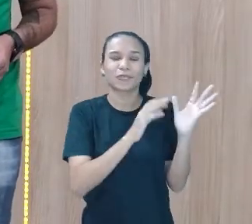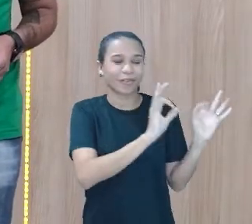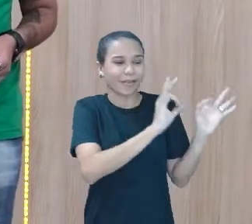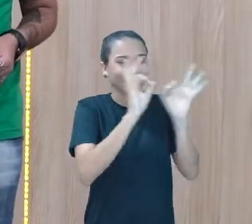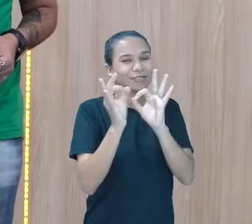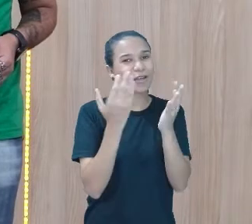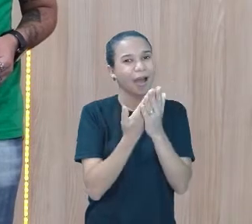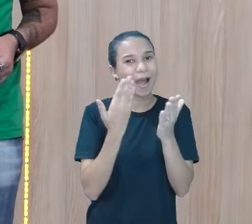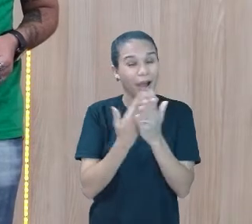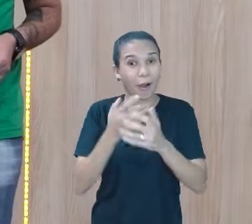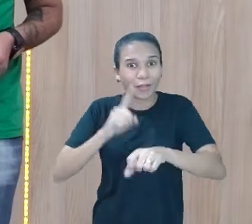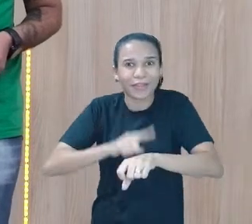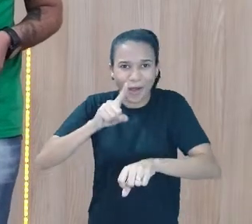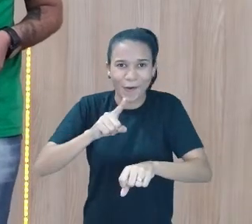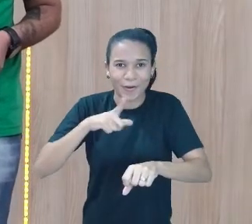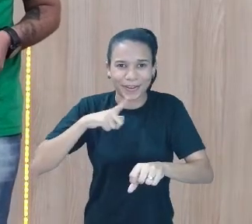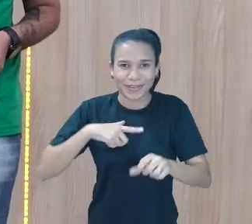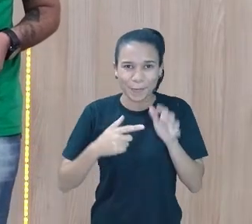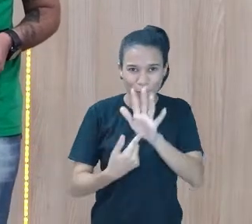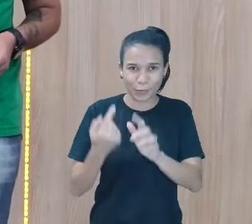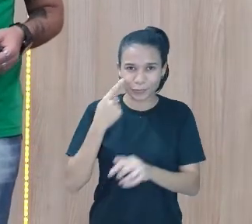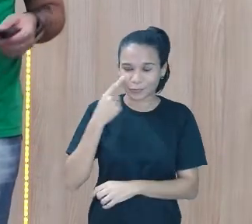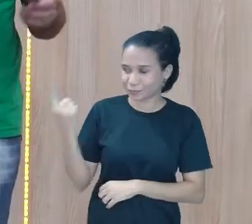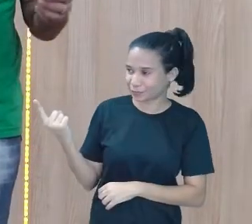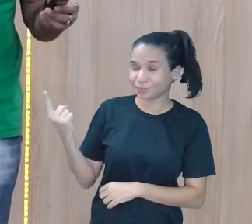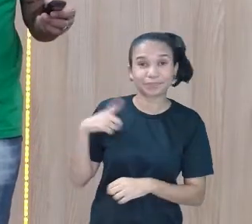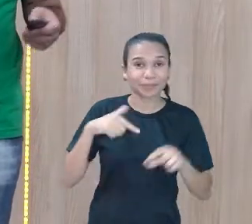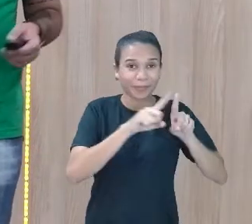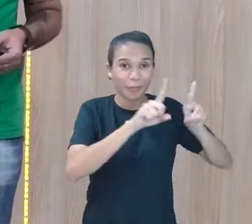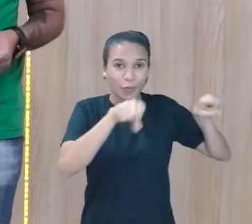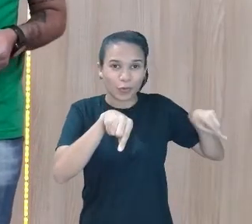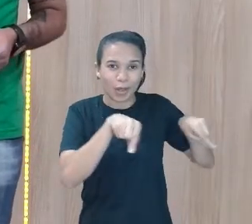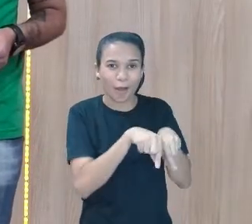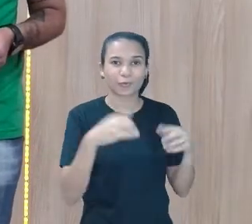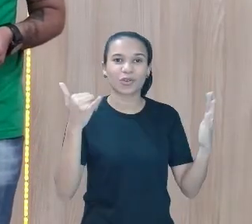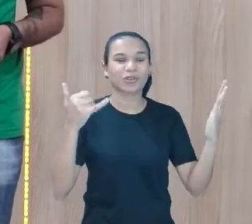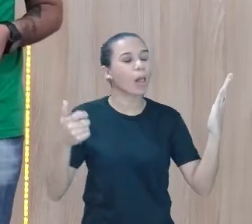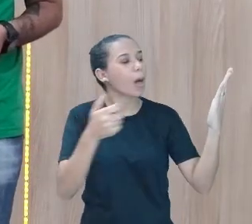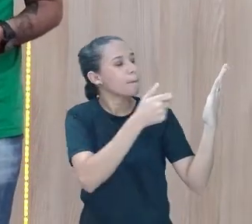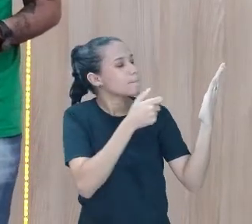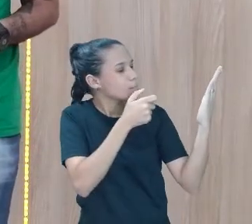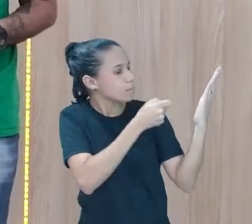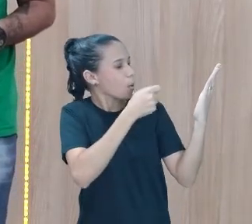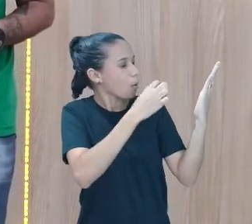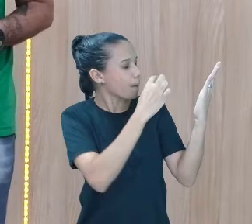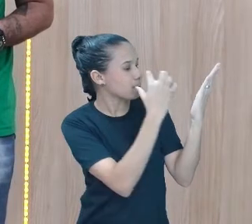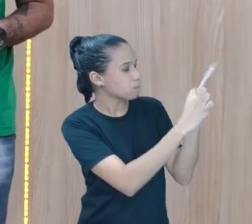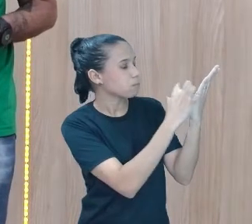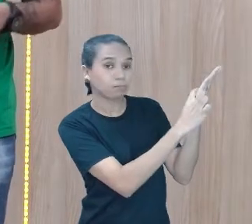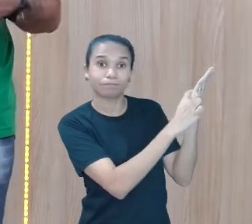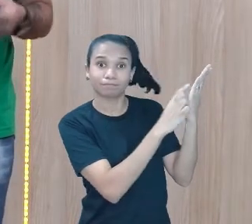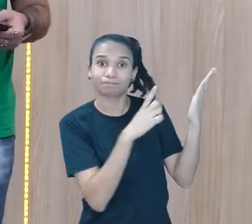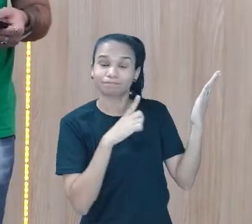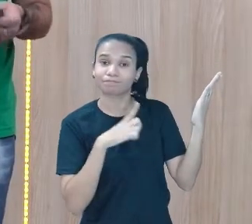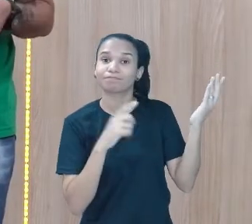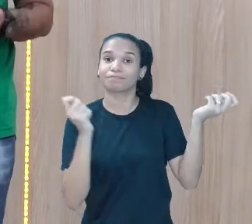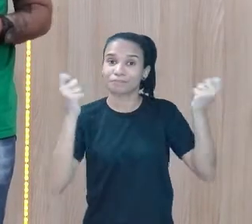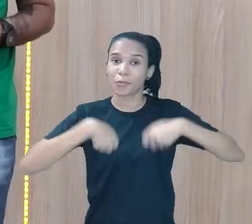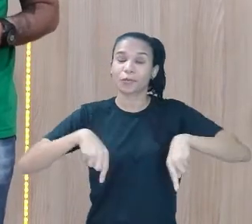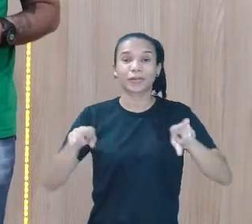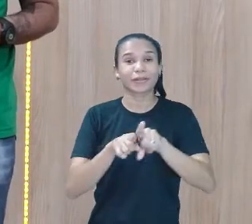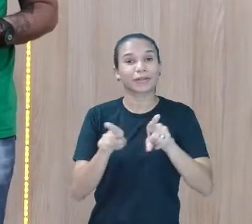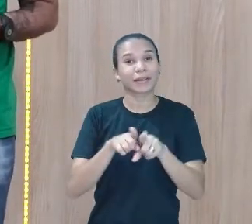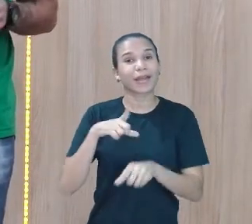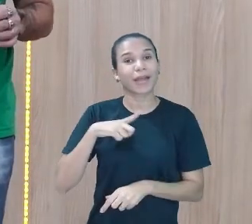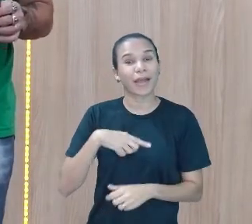assistir a aula ao vivo. Aparece aí na tela o QR Code para você baixar o aplicativo no seu celular e de posse